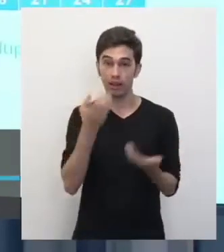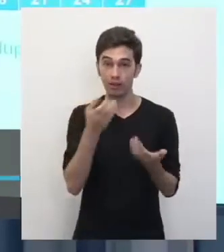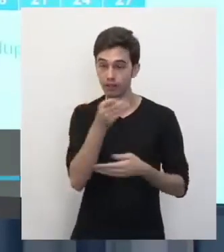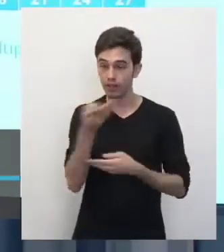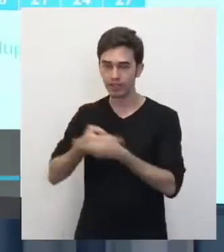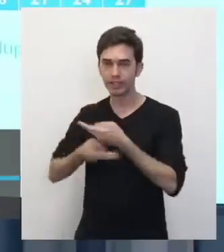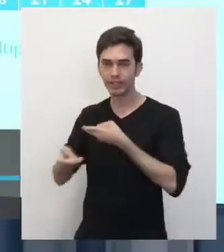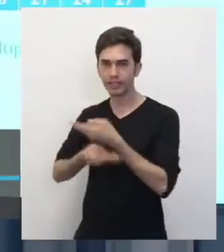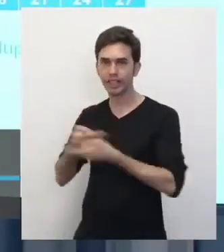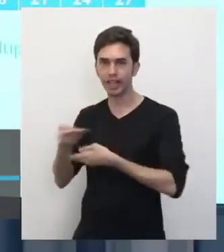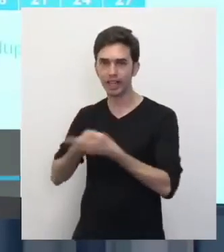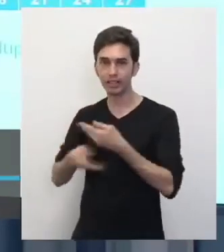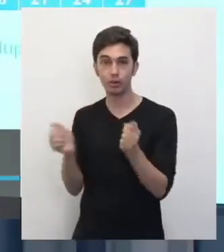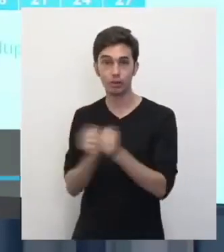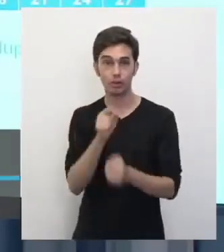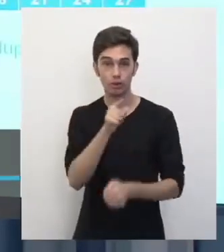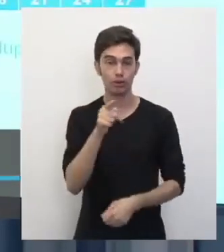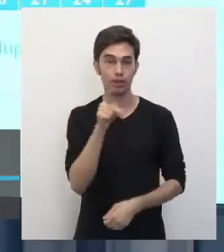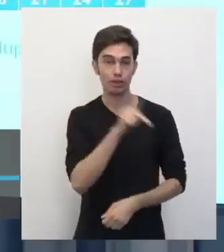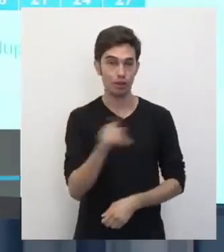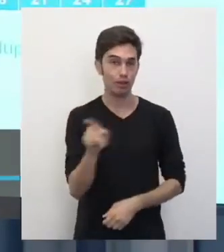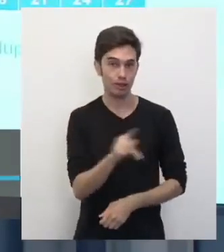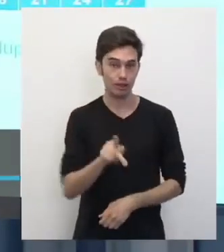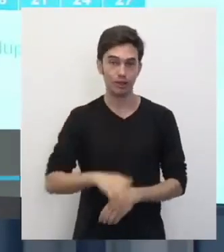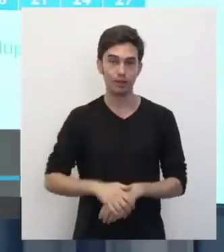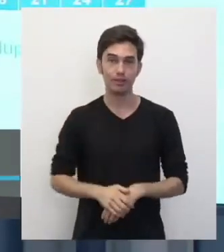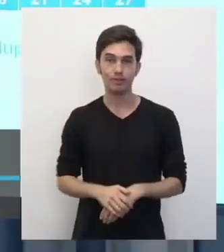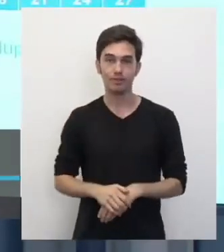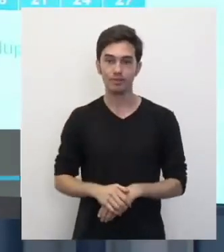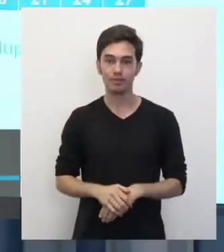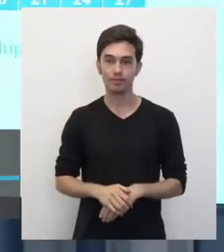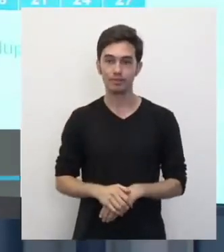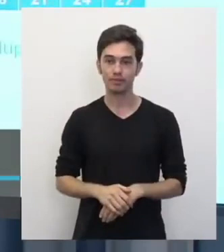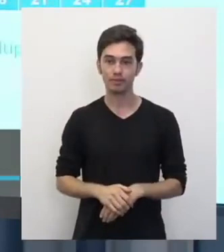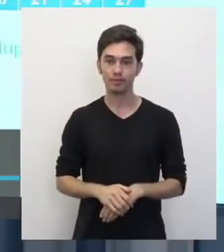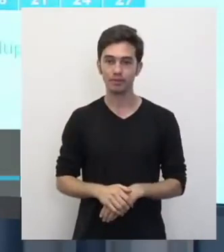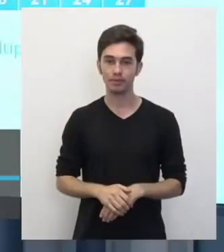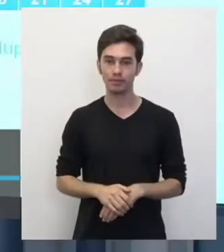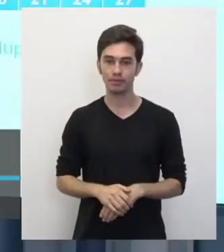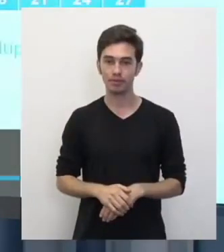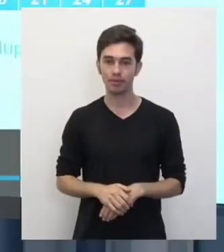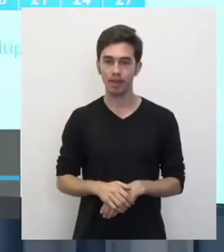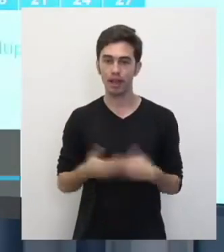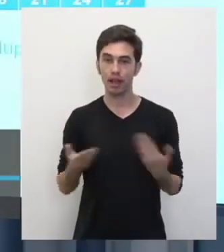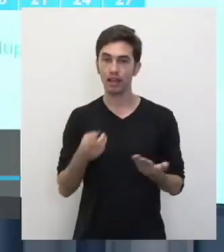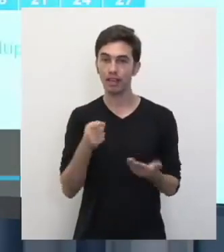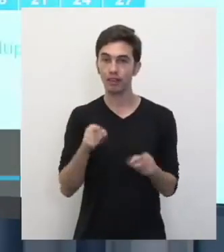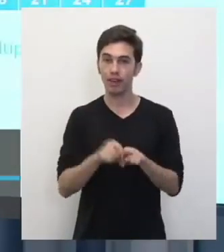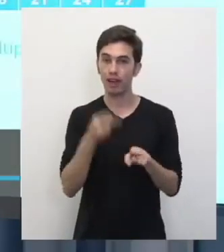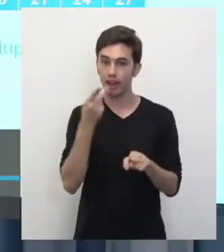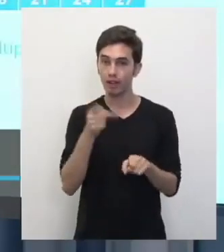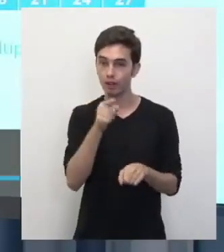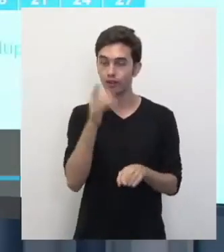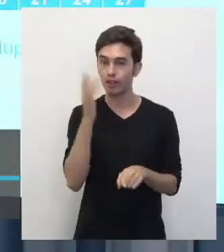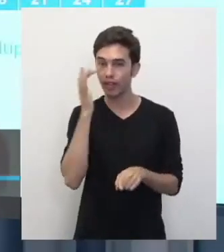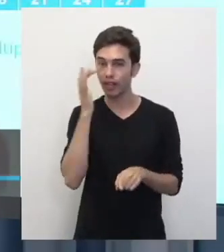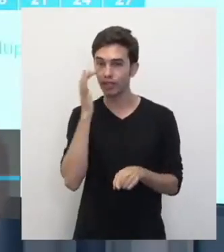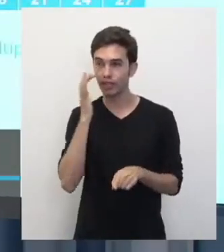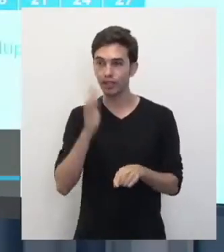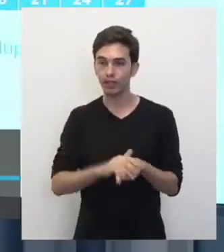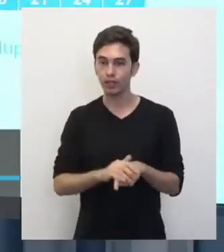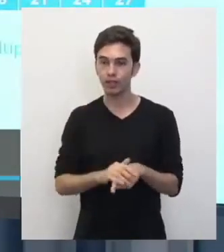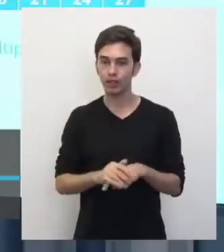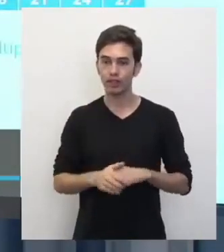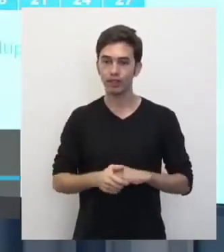Então, respondam lá no chat, coloca lá a ideia de como vocês estão participando, o que vocês estão achando e, claro, as respostas agora. Então,